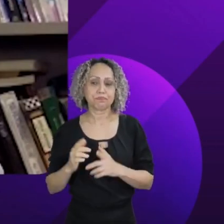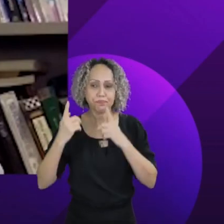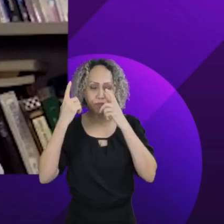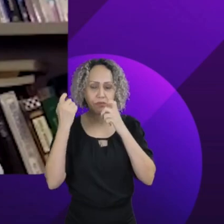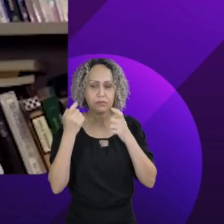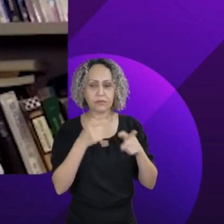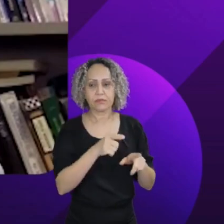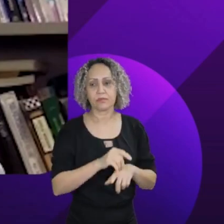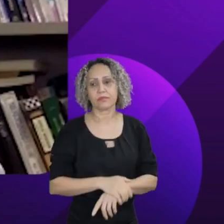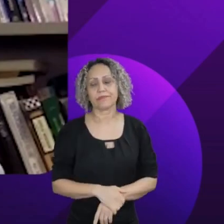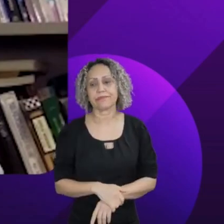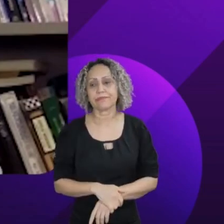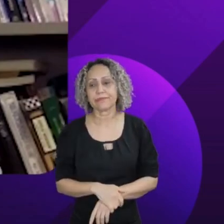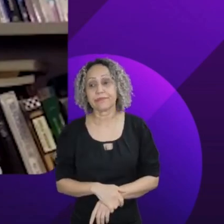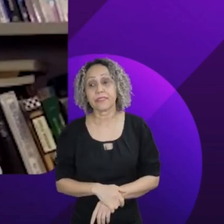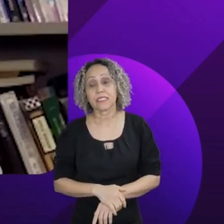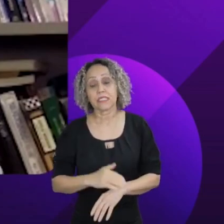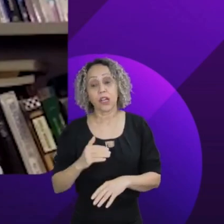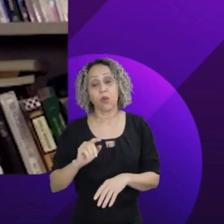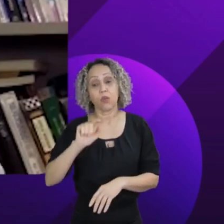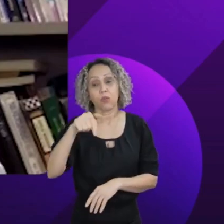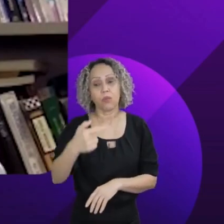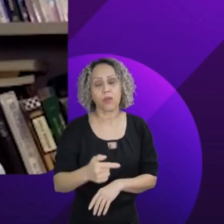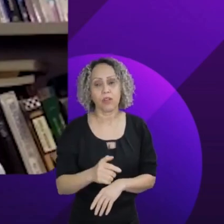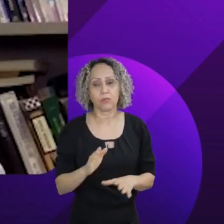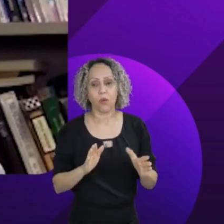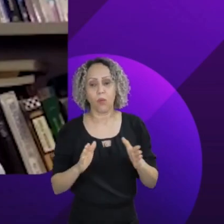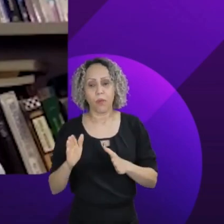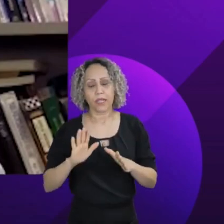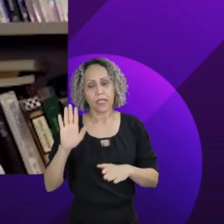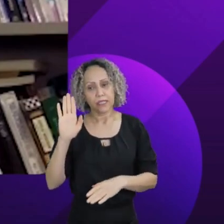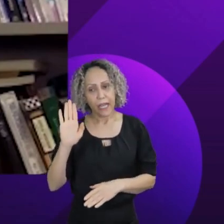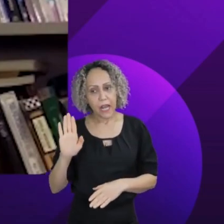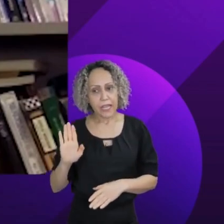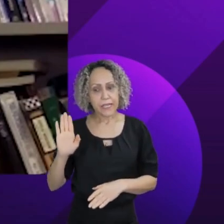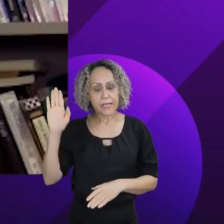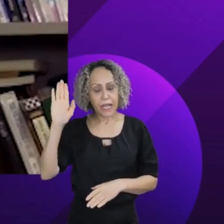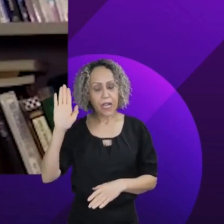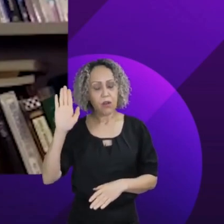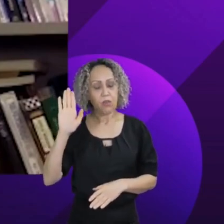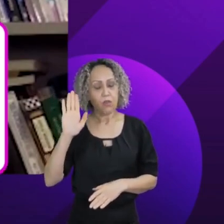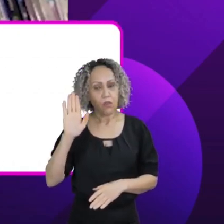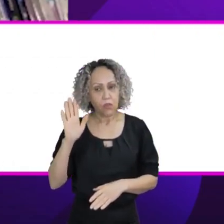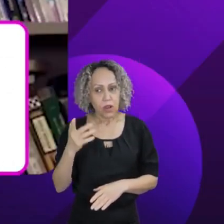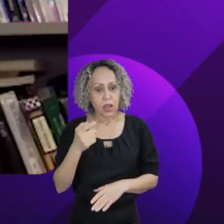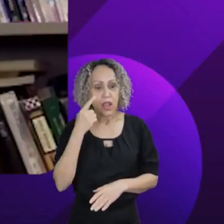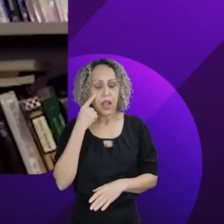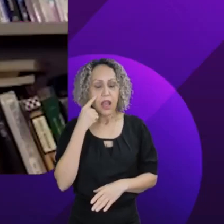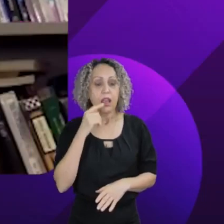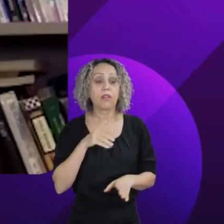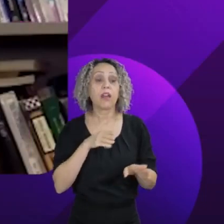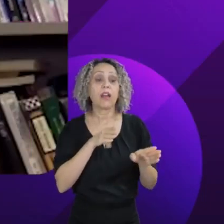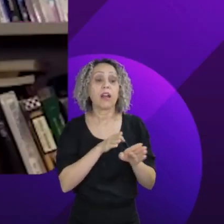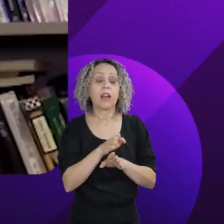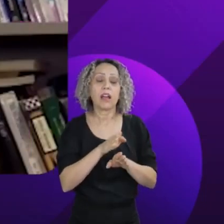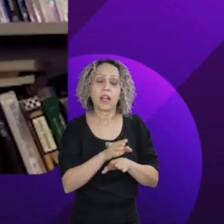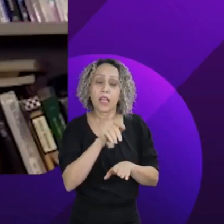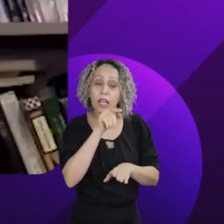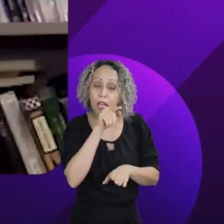próximo mandato, eu acho que uma das coisas que precisam ser esboçadas é isso, você